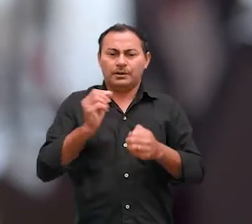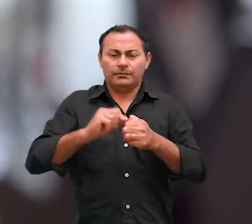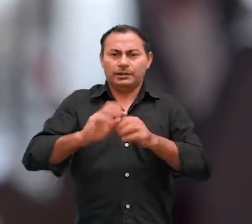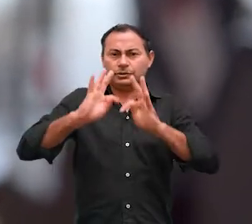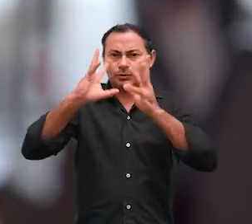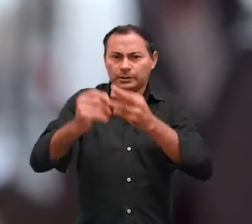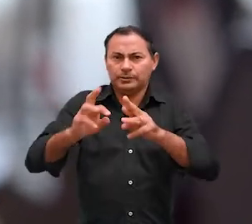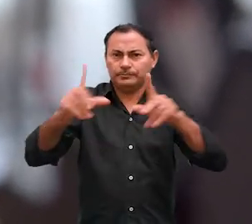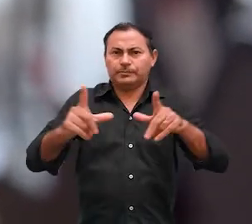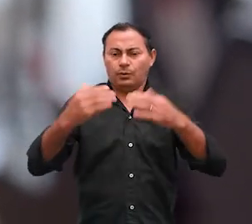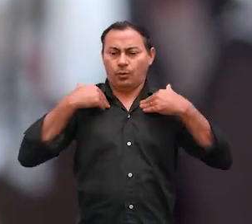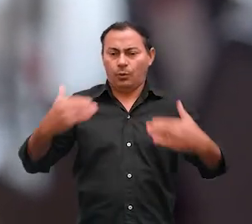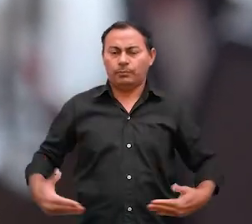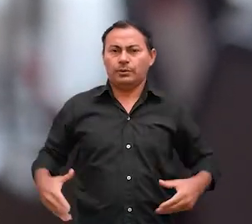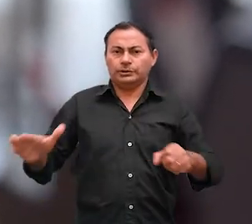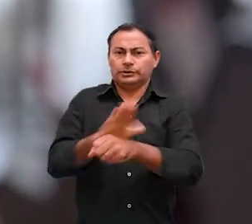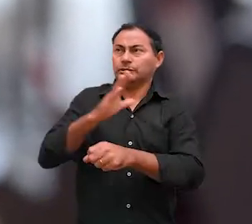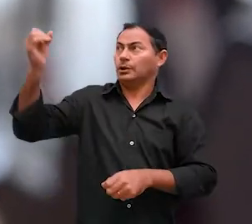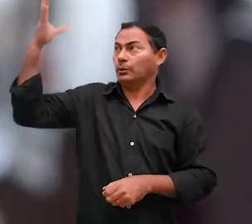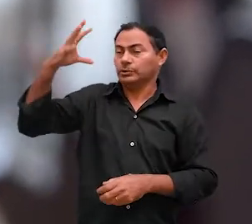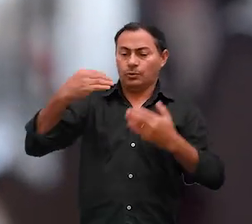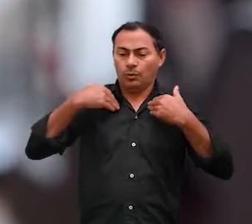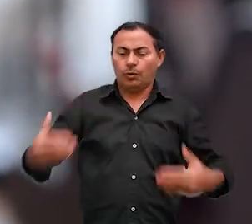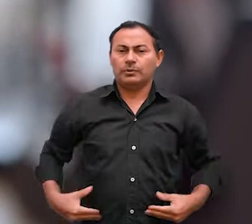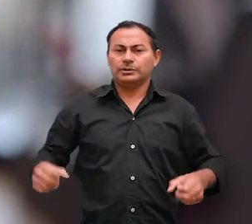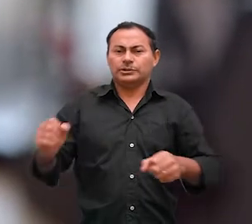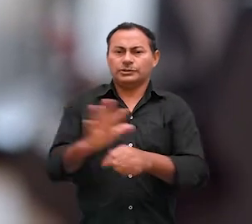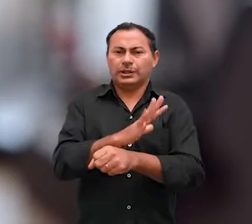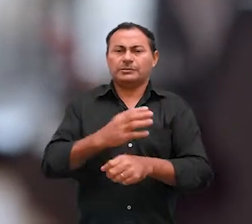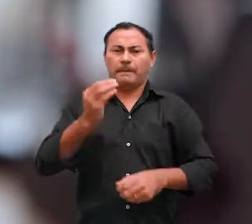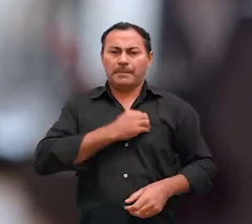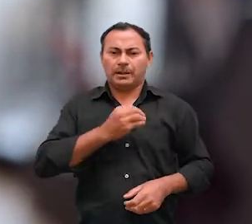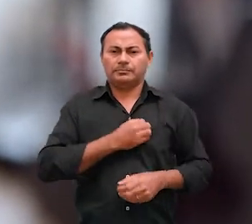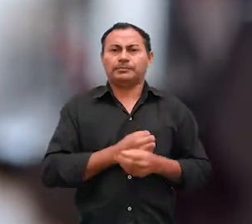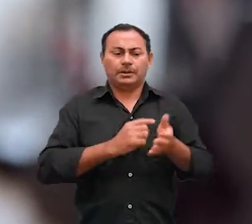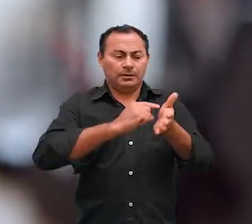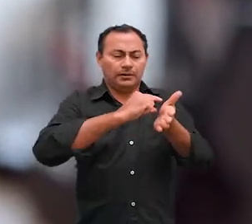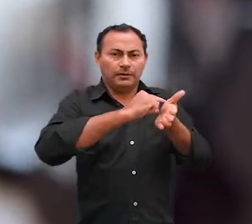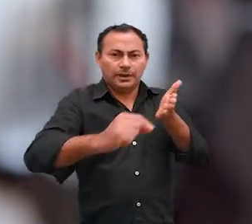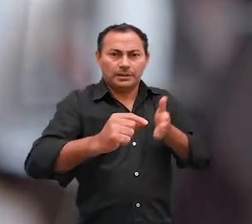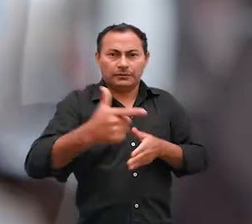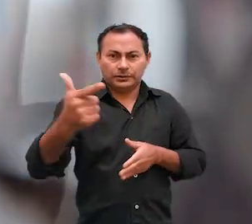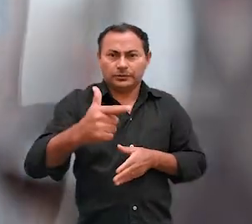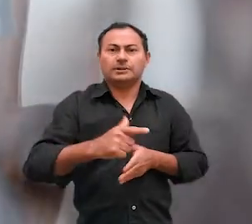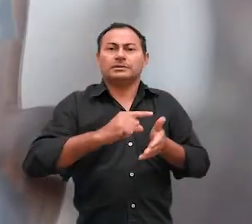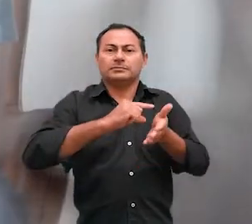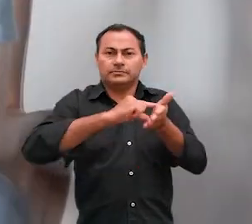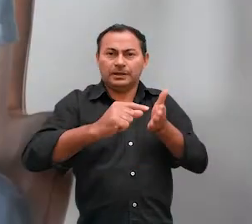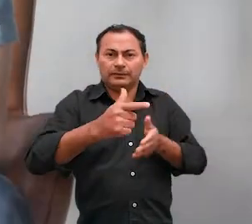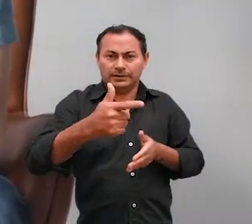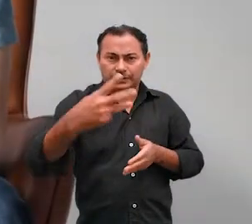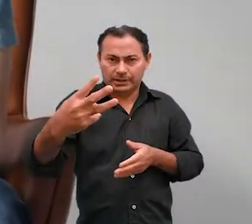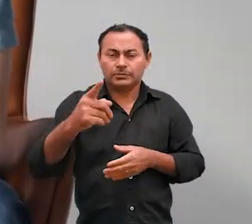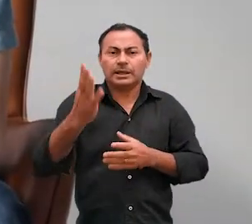vida faço toda a diferença entre um corpo cheio de luz e um corpo cheio de trevas segundos Versículos 22 e 23